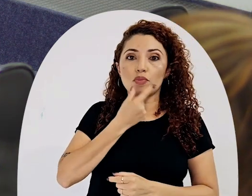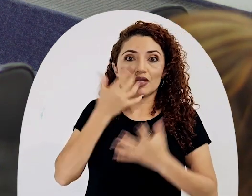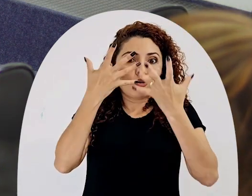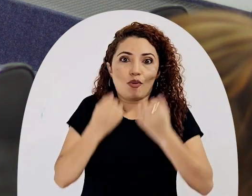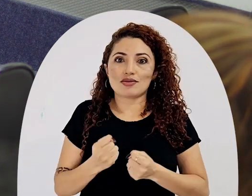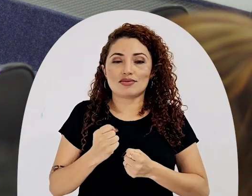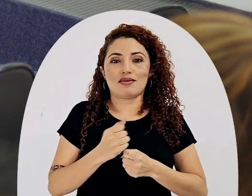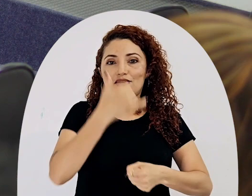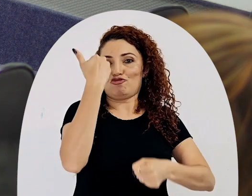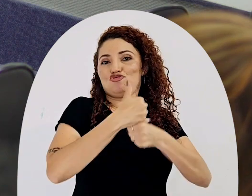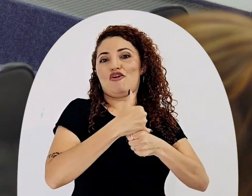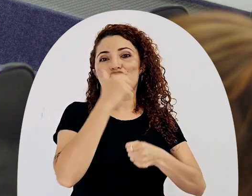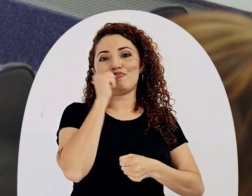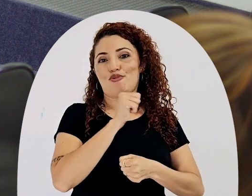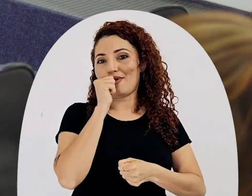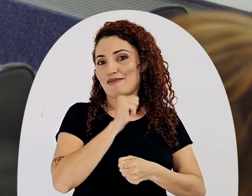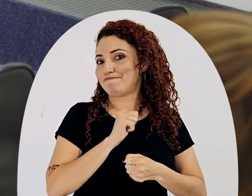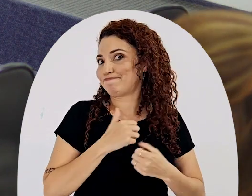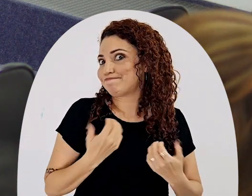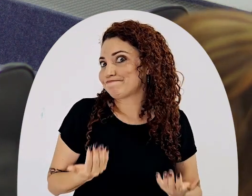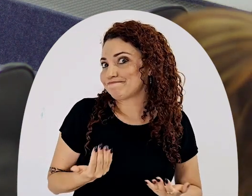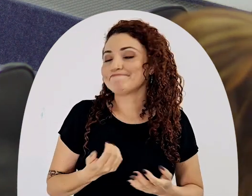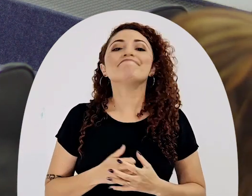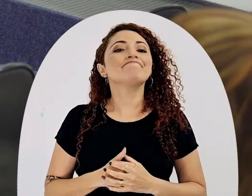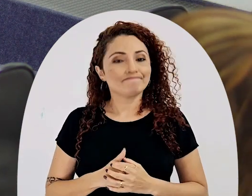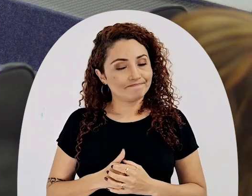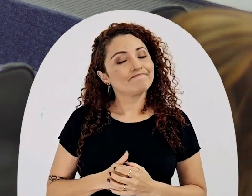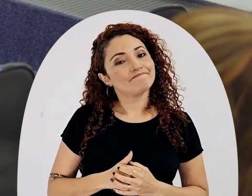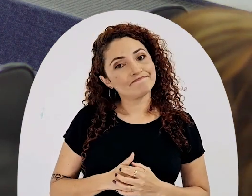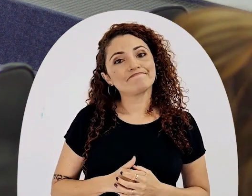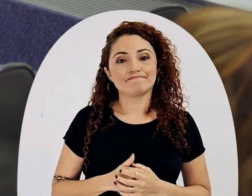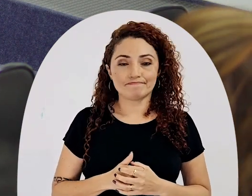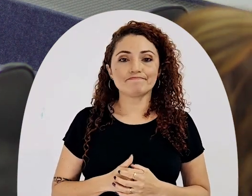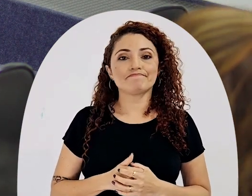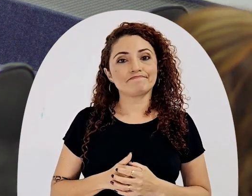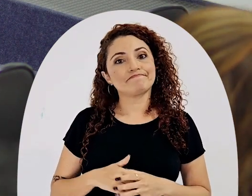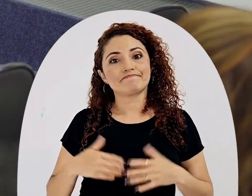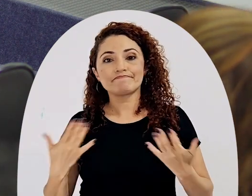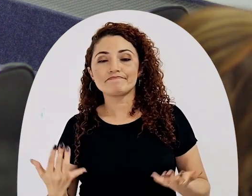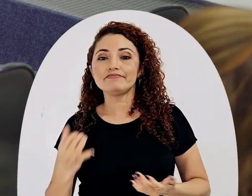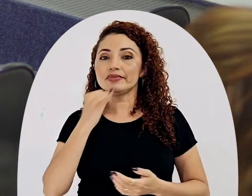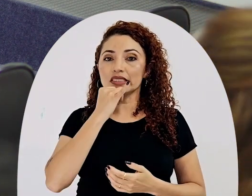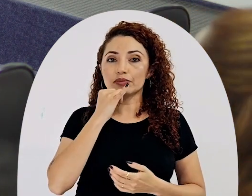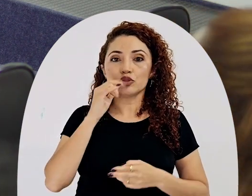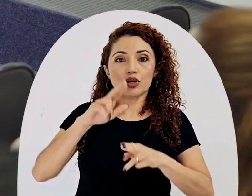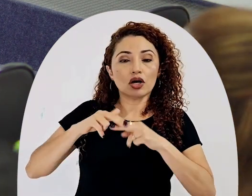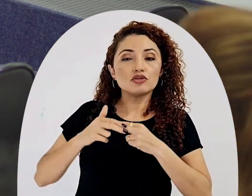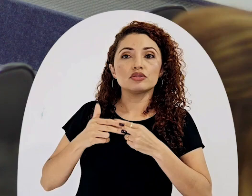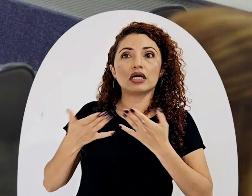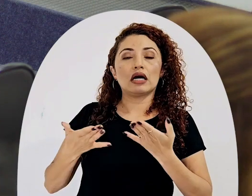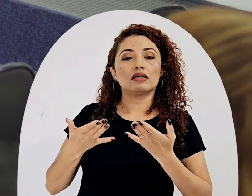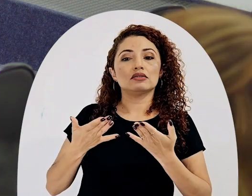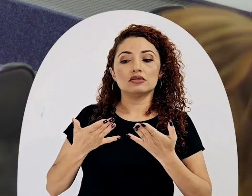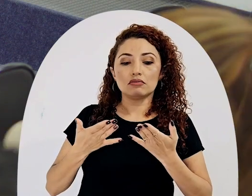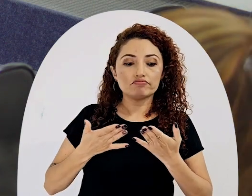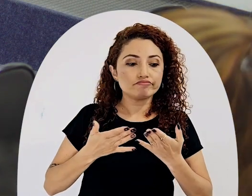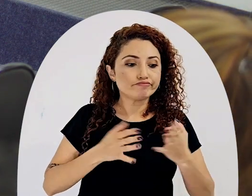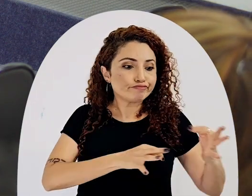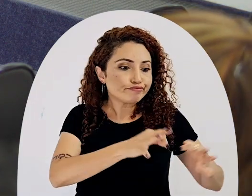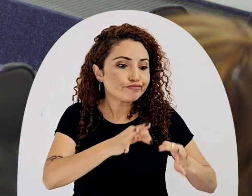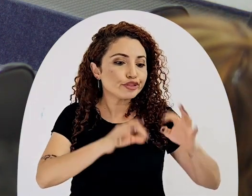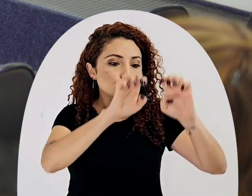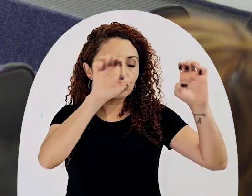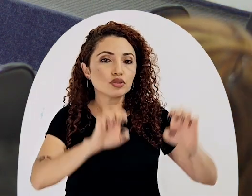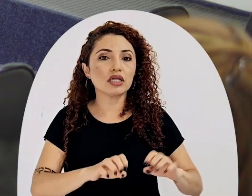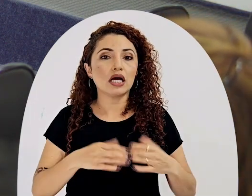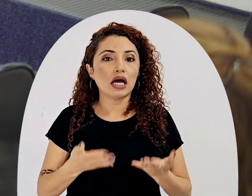Ou que, por exemplo, por conta de toda essa estrutura, a mulher gasta semanalmente mais de 70% do seu tempo